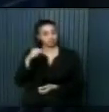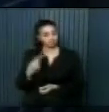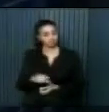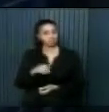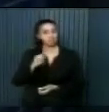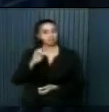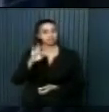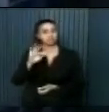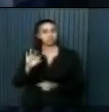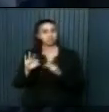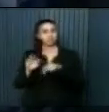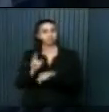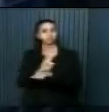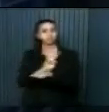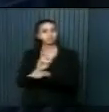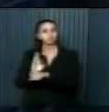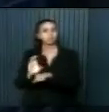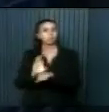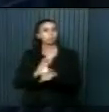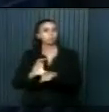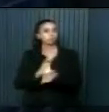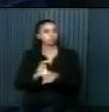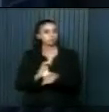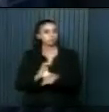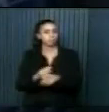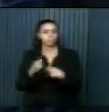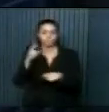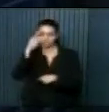como guardiã da Carta Magna, vai